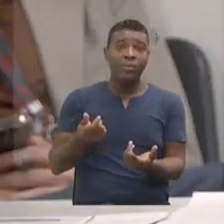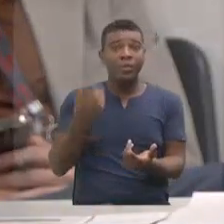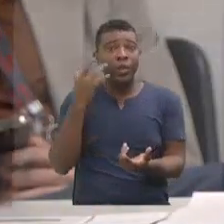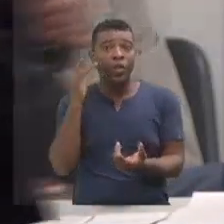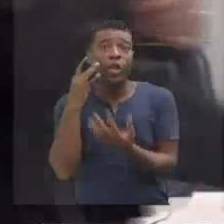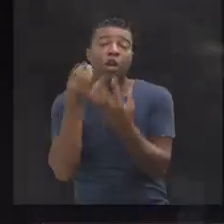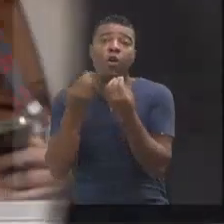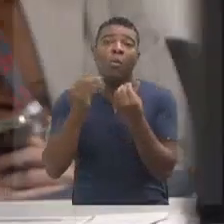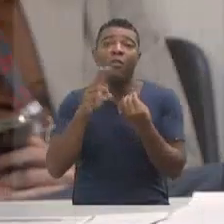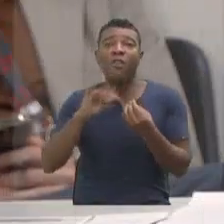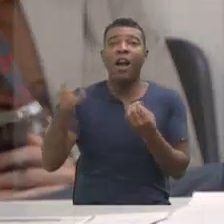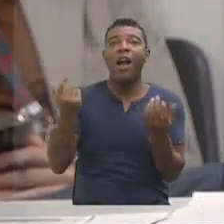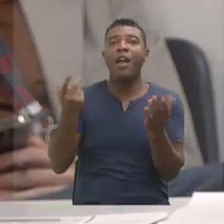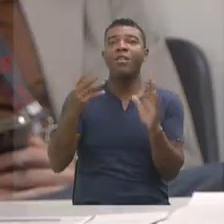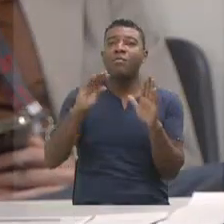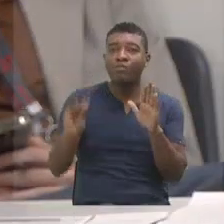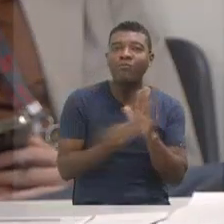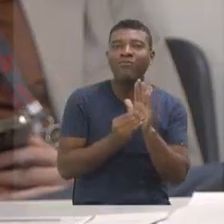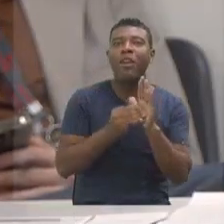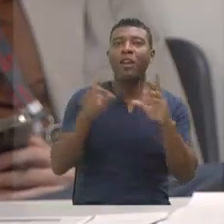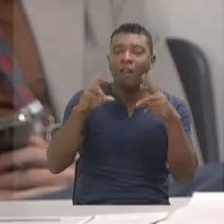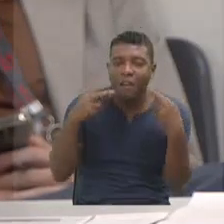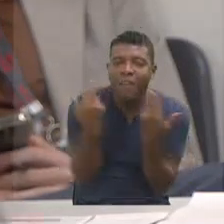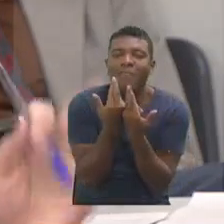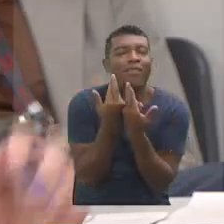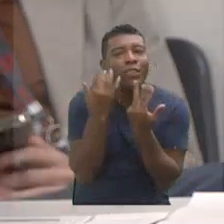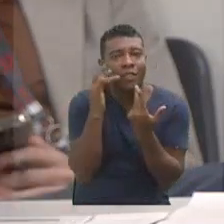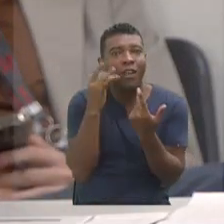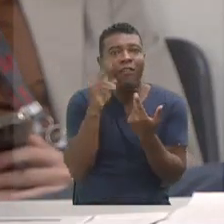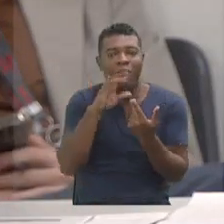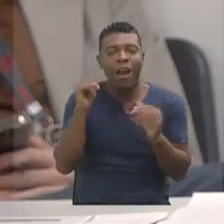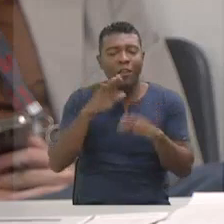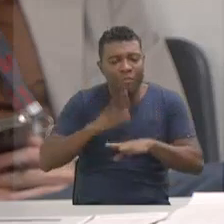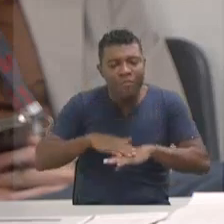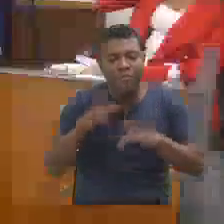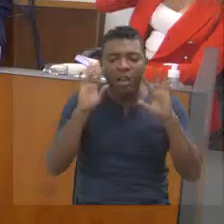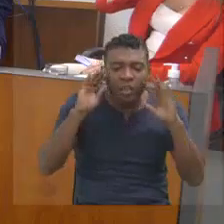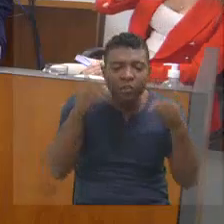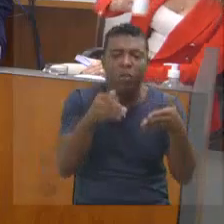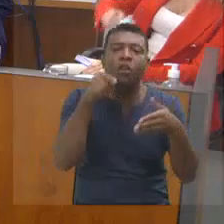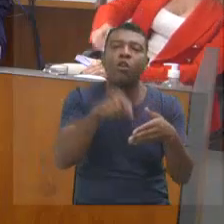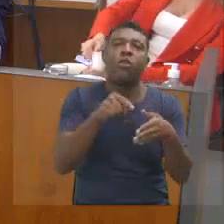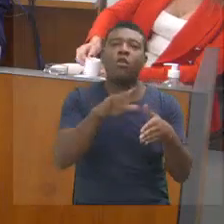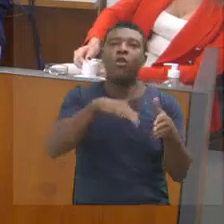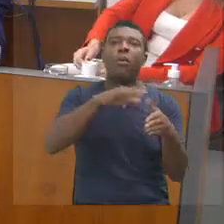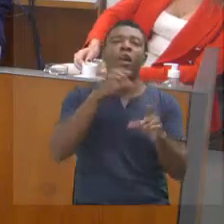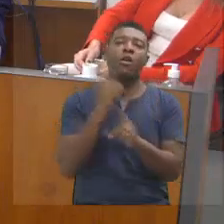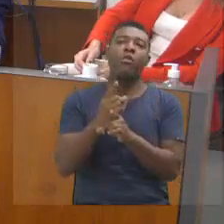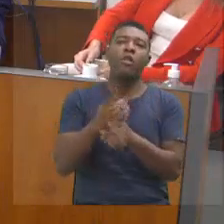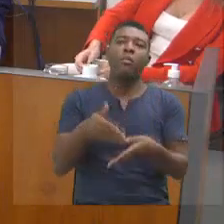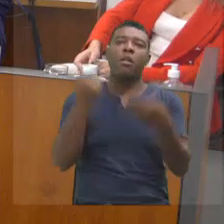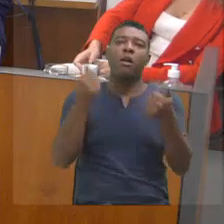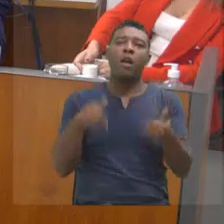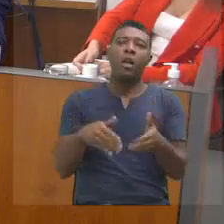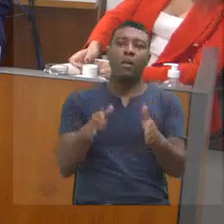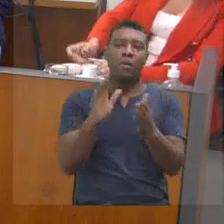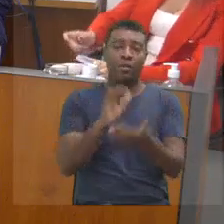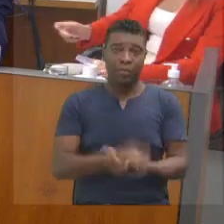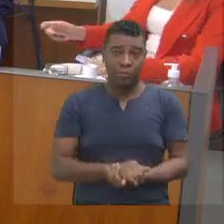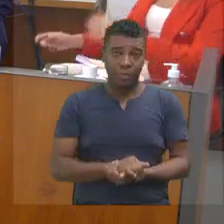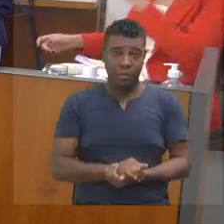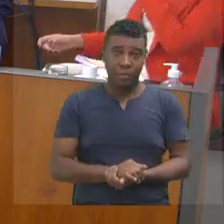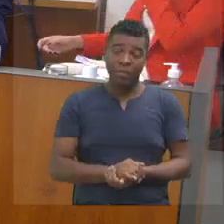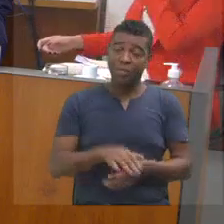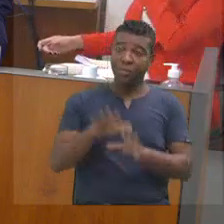reunião vamos abordar esse assunto com mais com mais intensidade pra gente achar os melhores caminhos agradeço secretário E